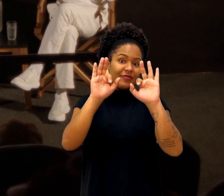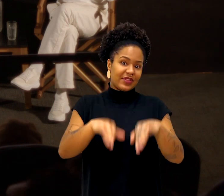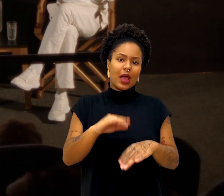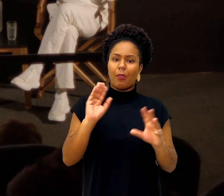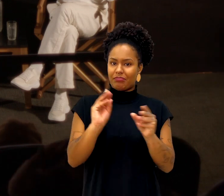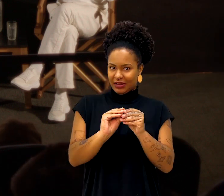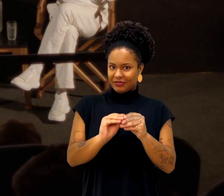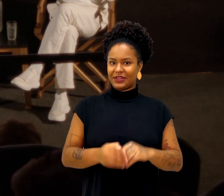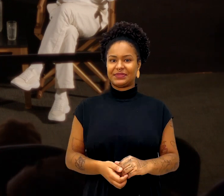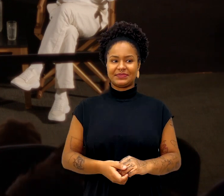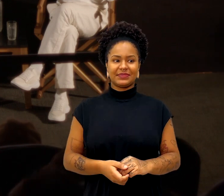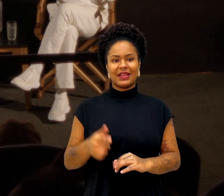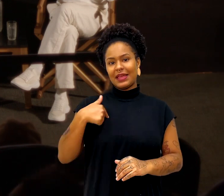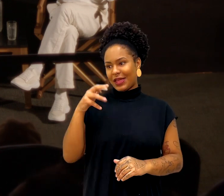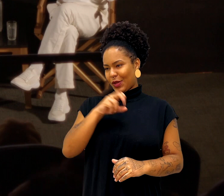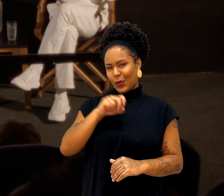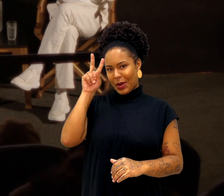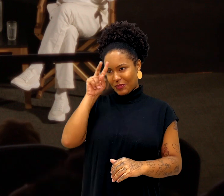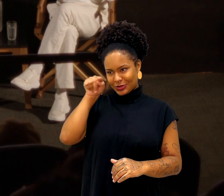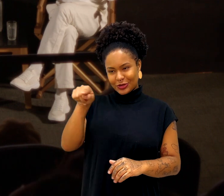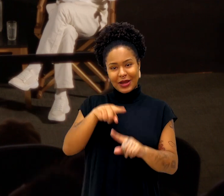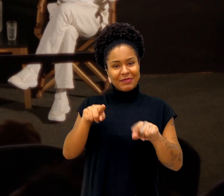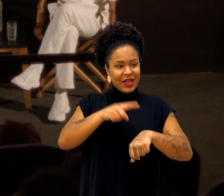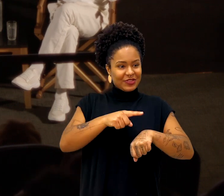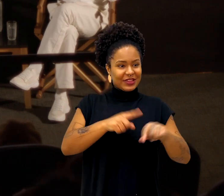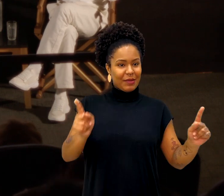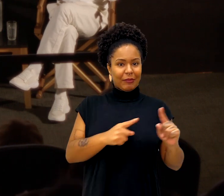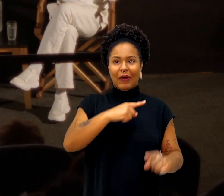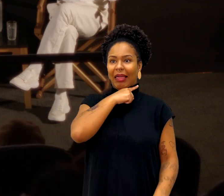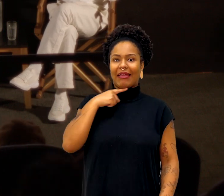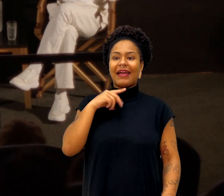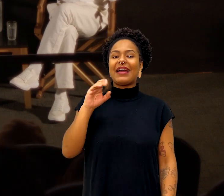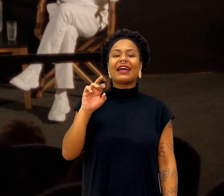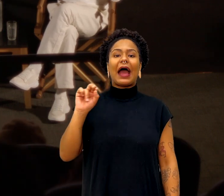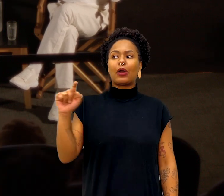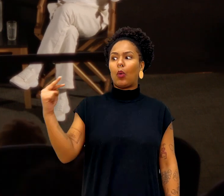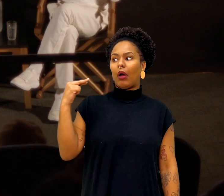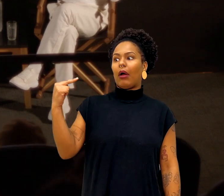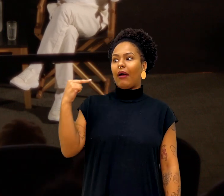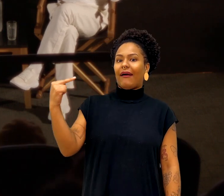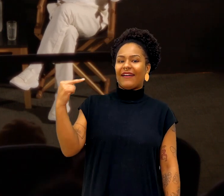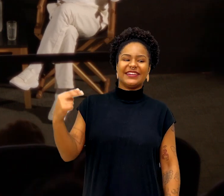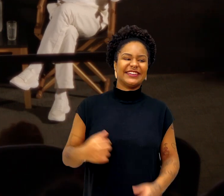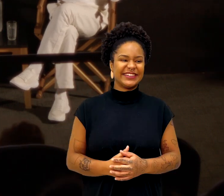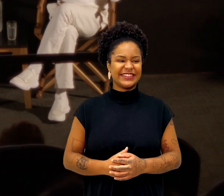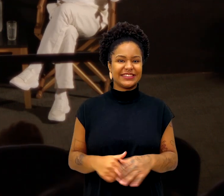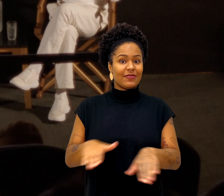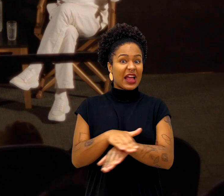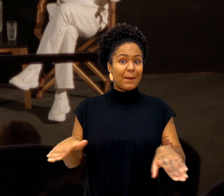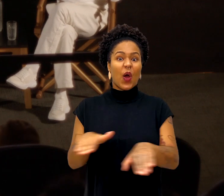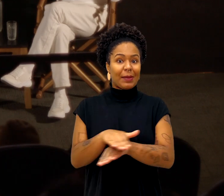assim, breve. Eu amo suas histórias, mas o tempo aqui, ó. A Carol tá olhando aqui pra mim, gente. Ela tá aqui, ó.